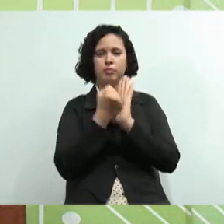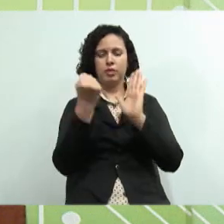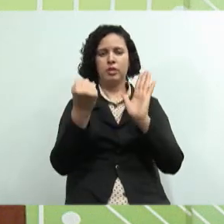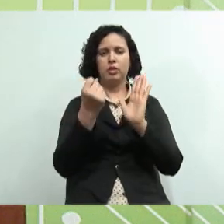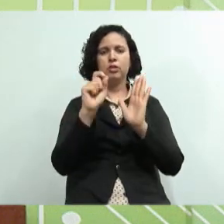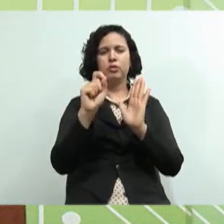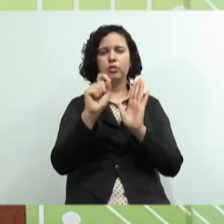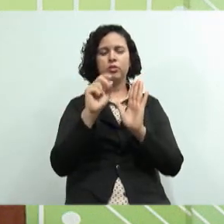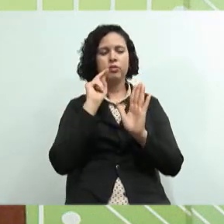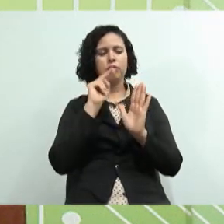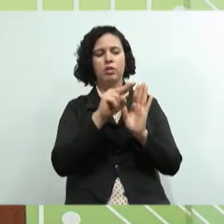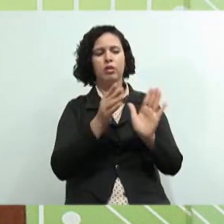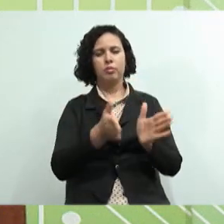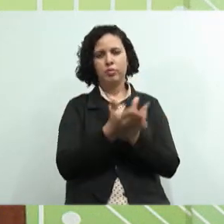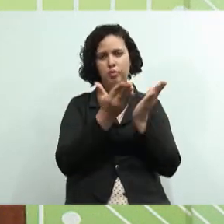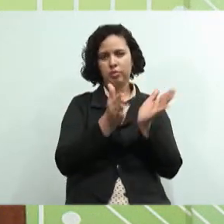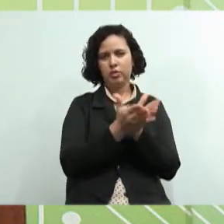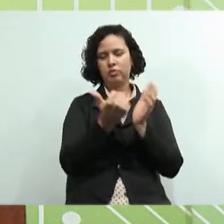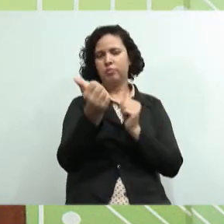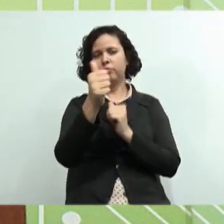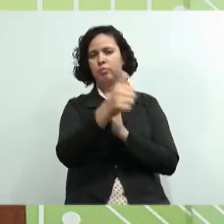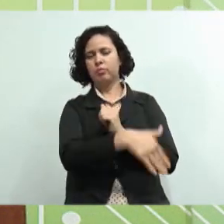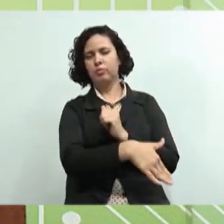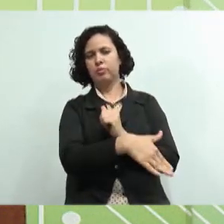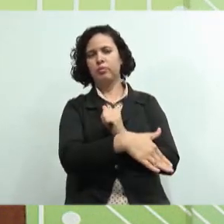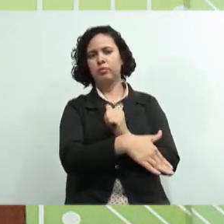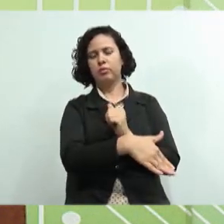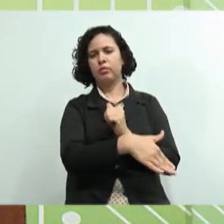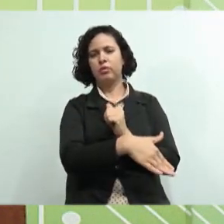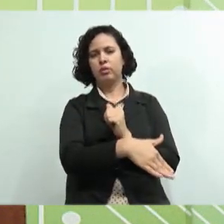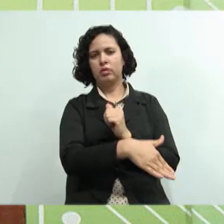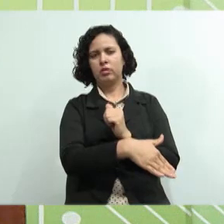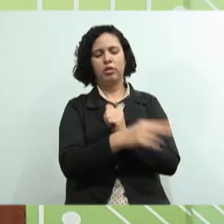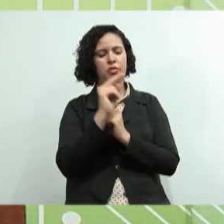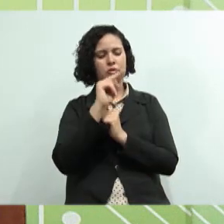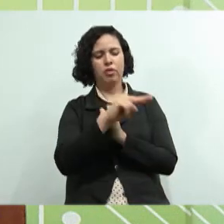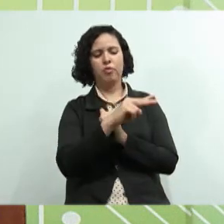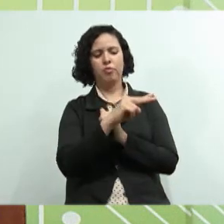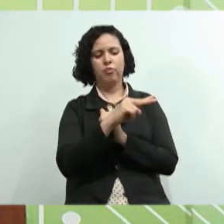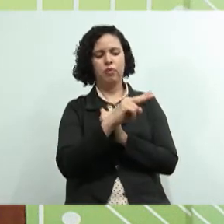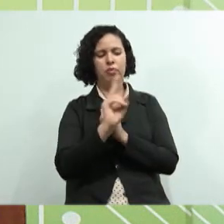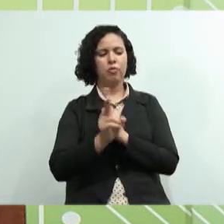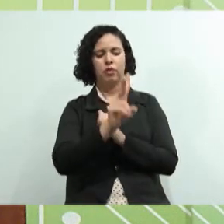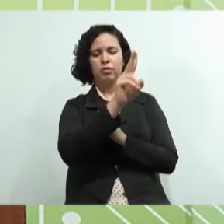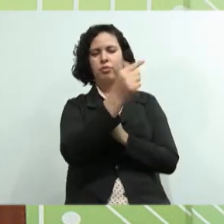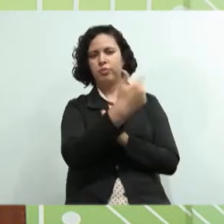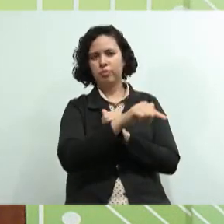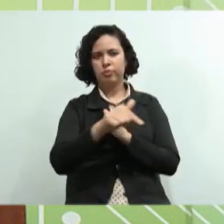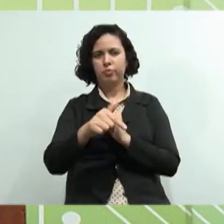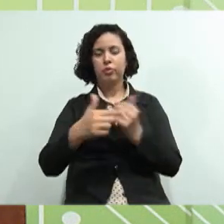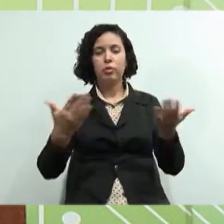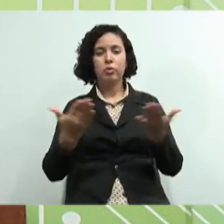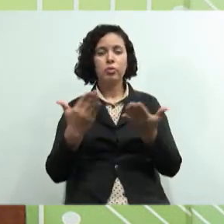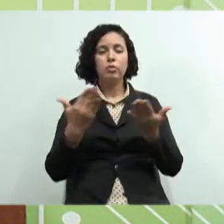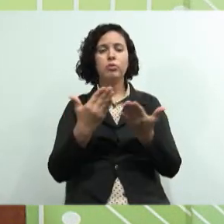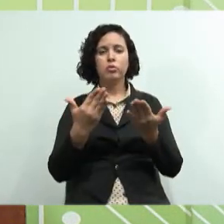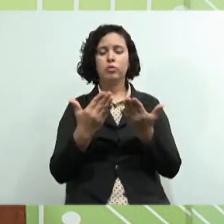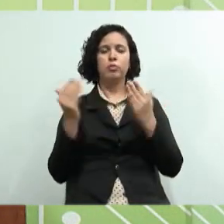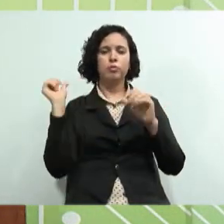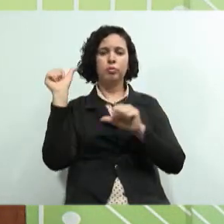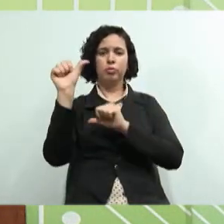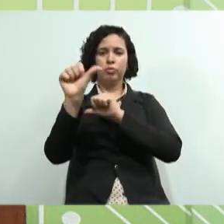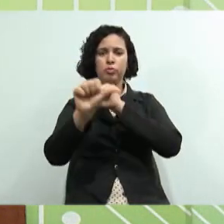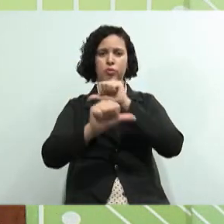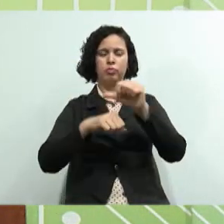da pobreza, da irrelevância, foi uma coisa tratada com pouco valor. Hoje em dia, nas últimas décadas, isso